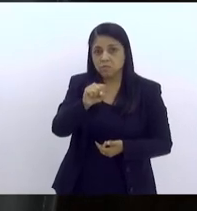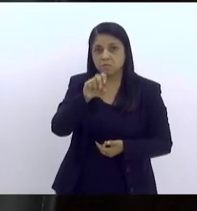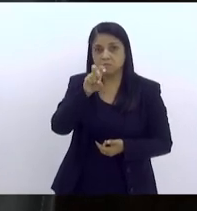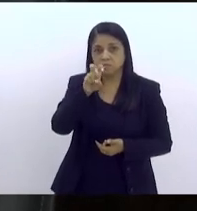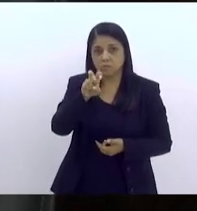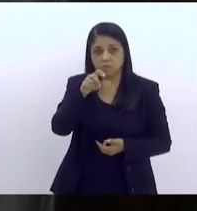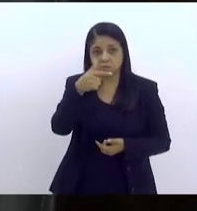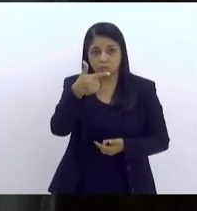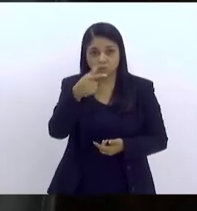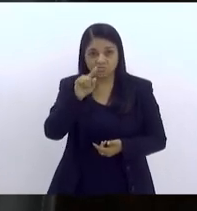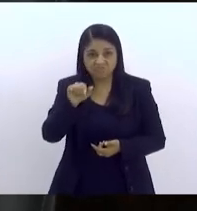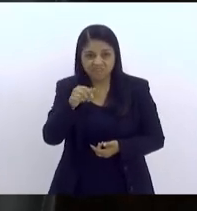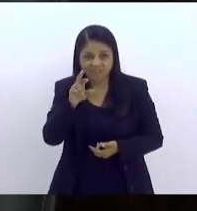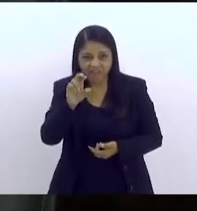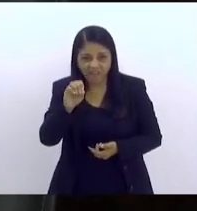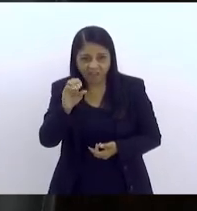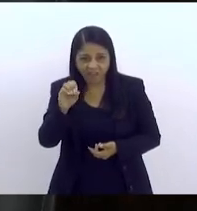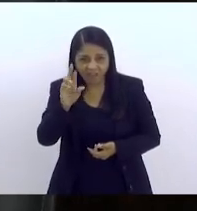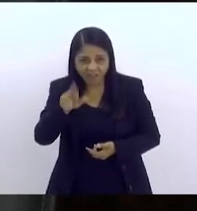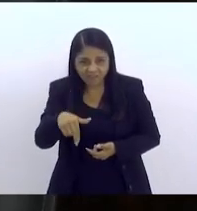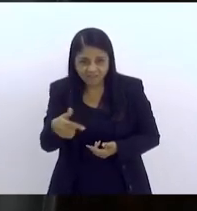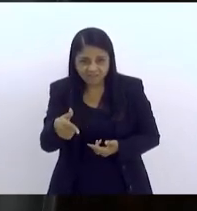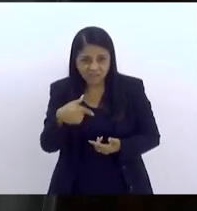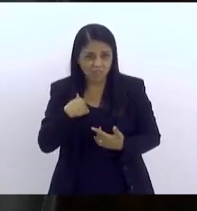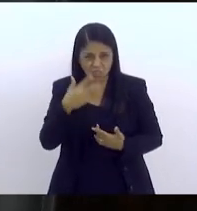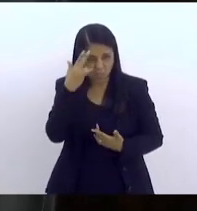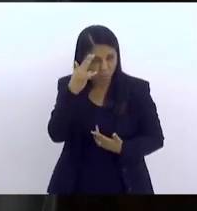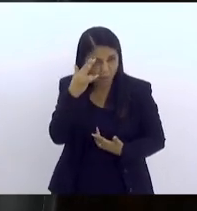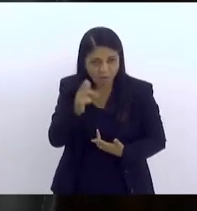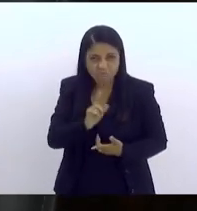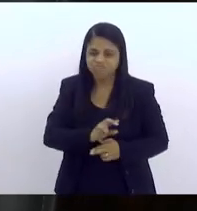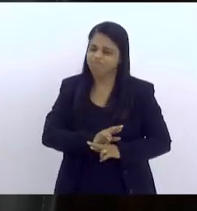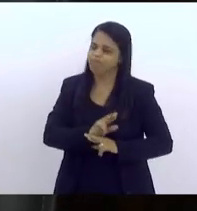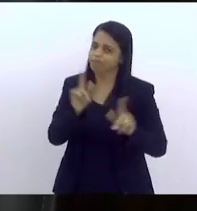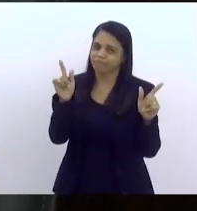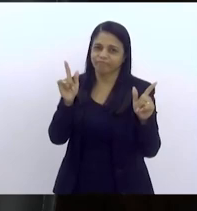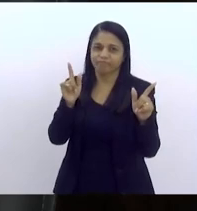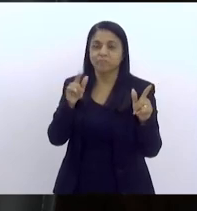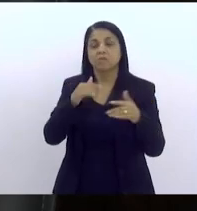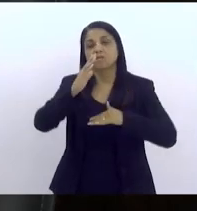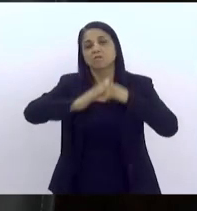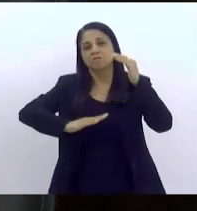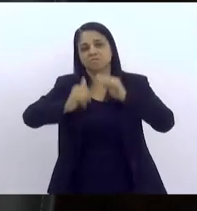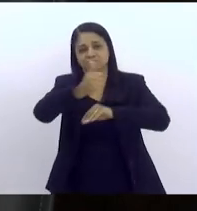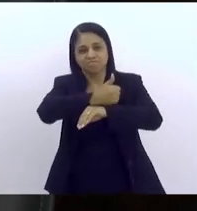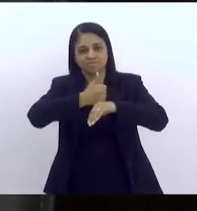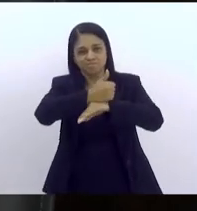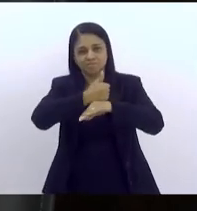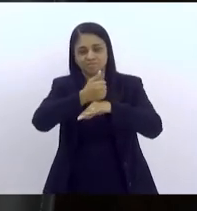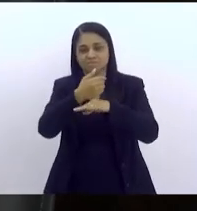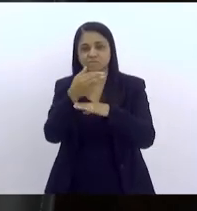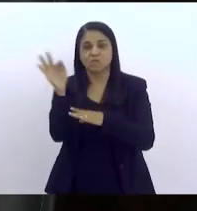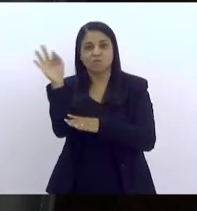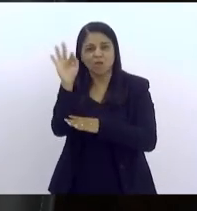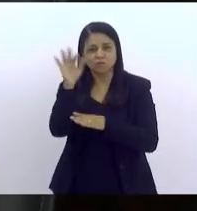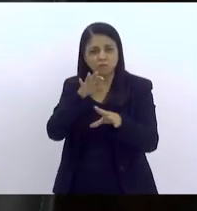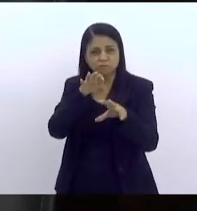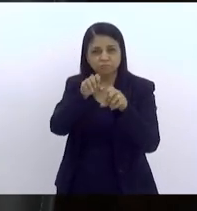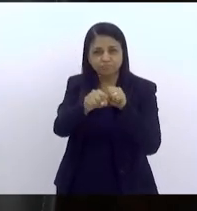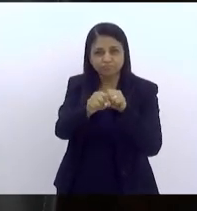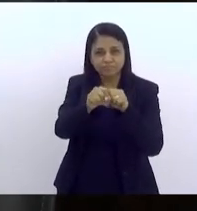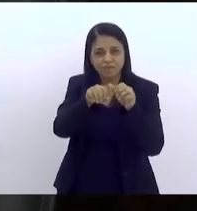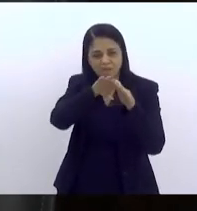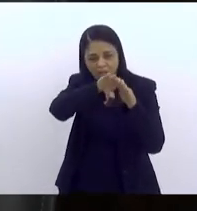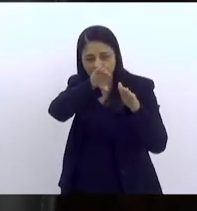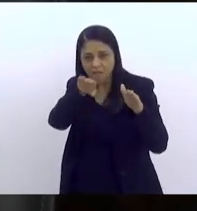isso não pode ser normalizado um profissional de educação com nível superior receber